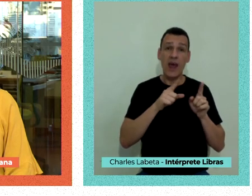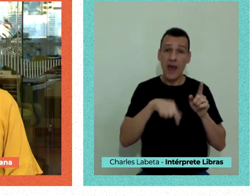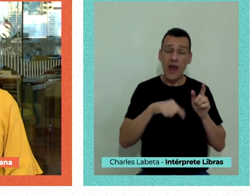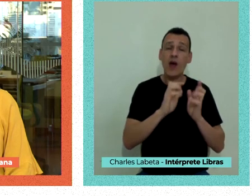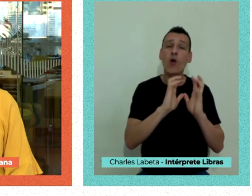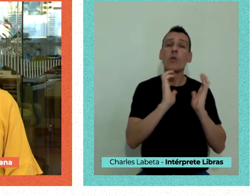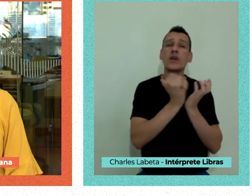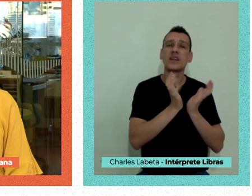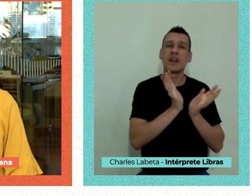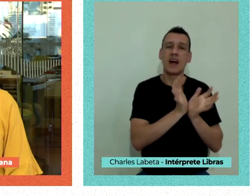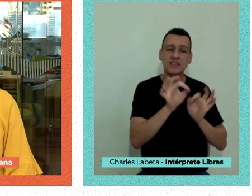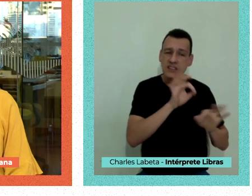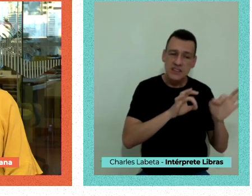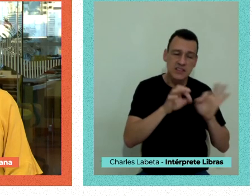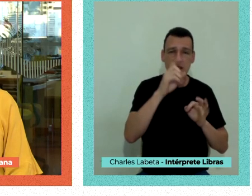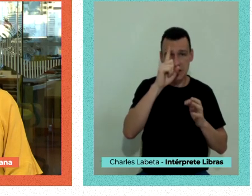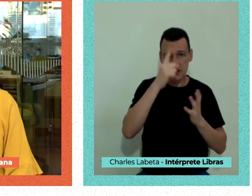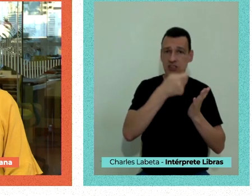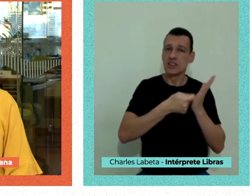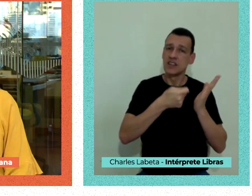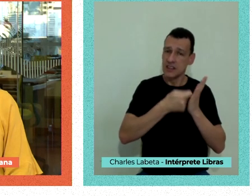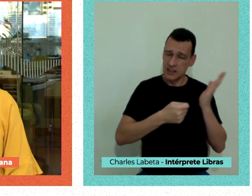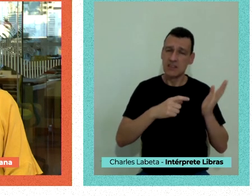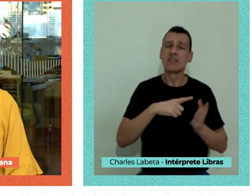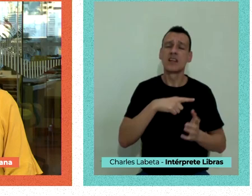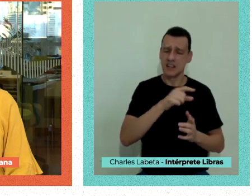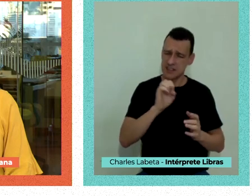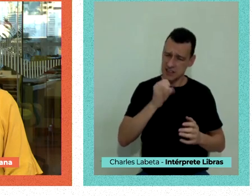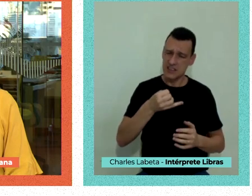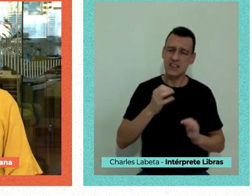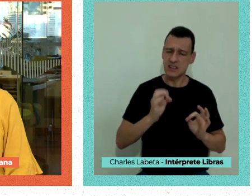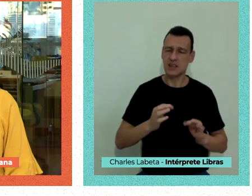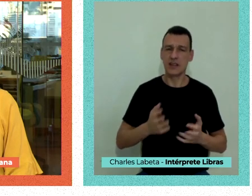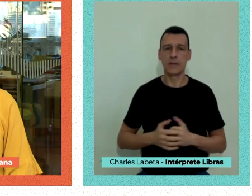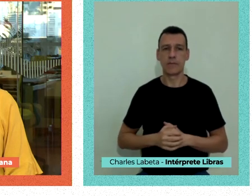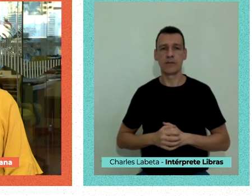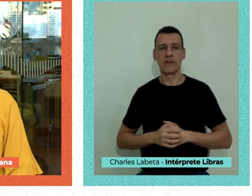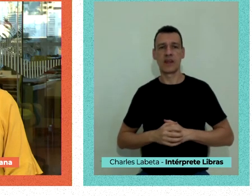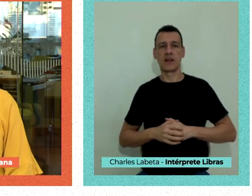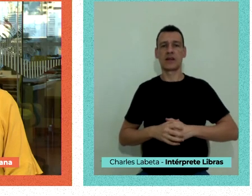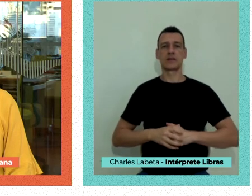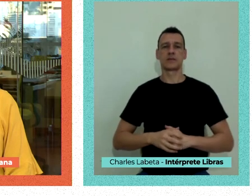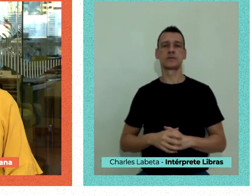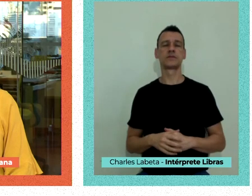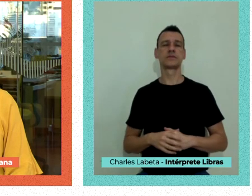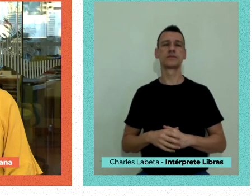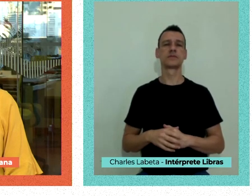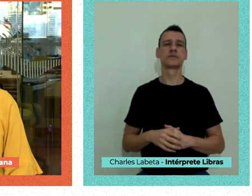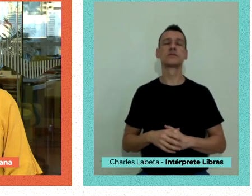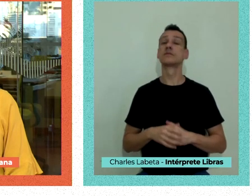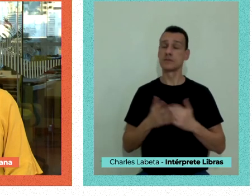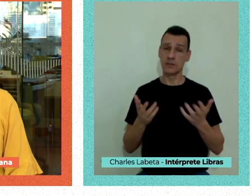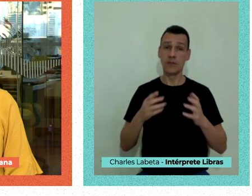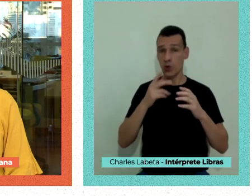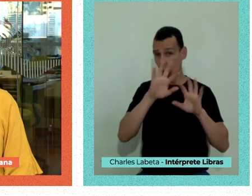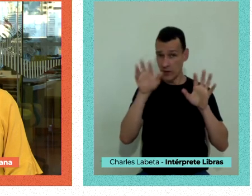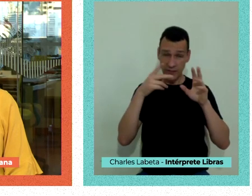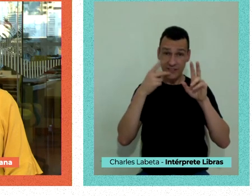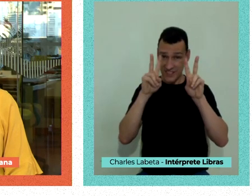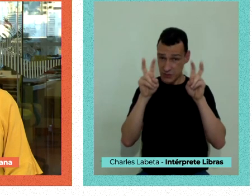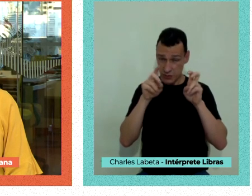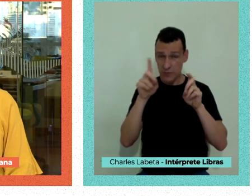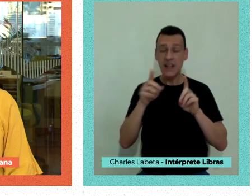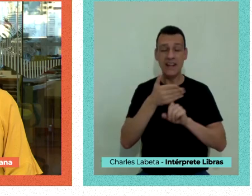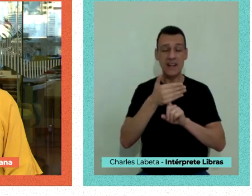Então, quando nós falamos de tecnologia para todos dentro da educação, nós precisamos dimensionar o que são